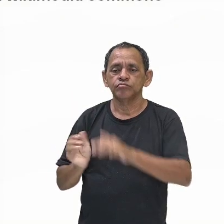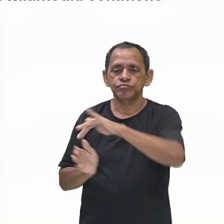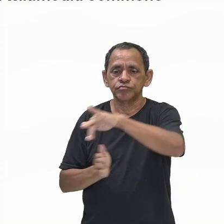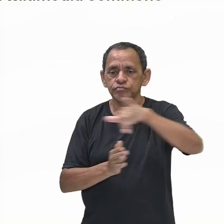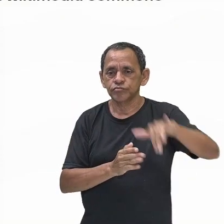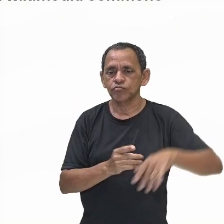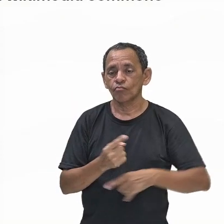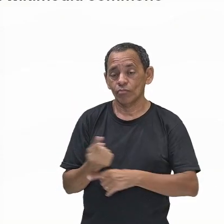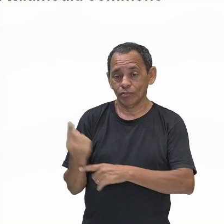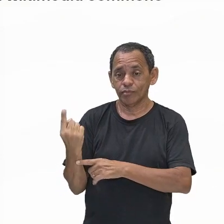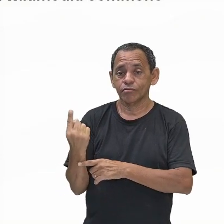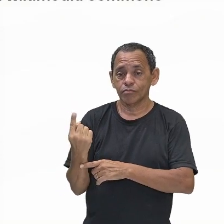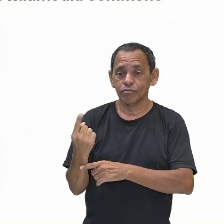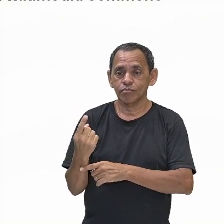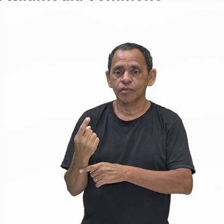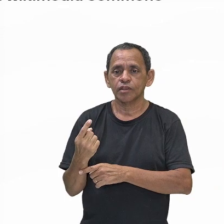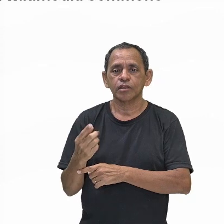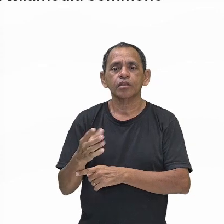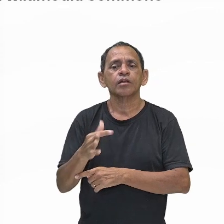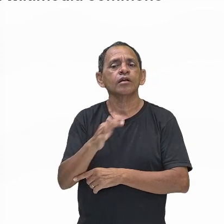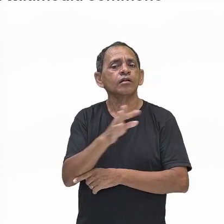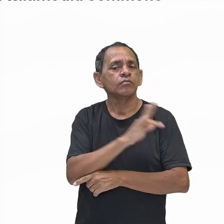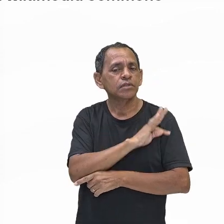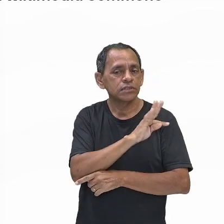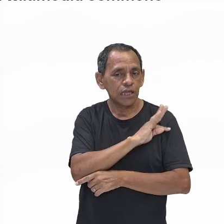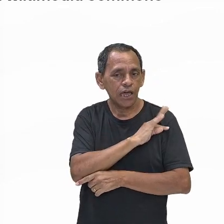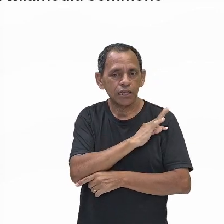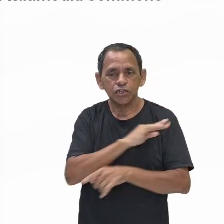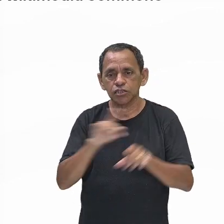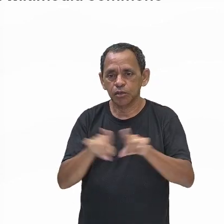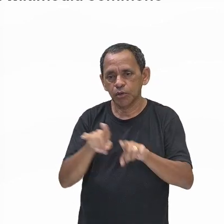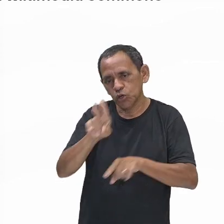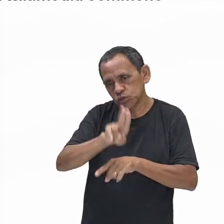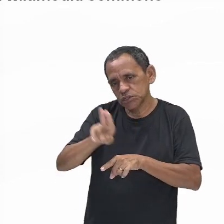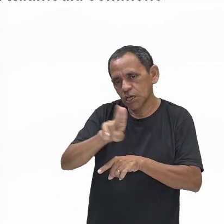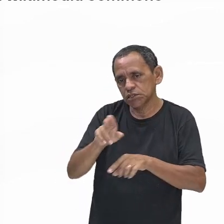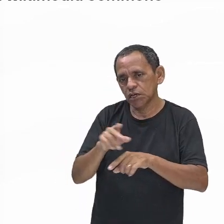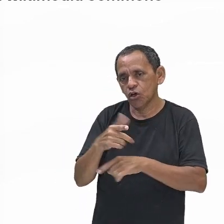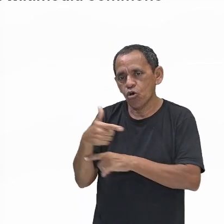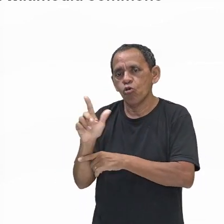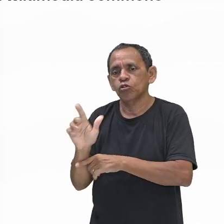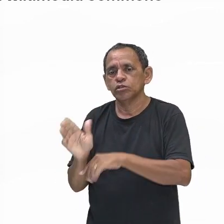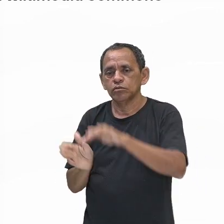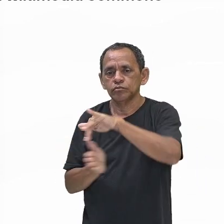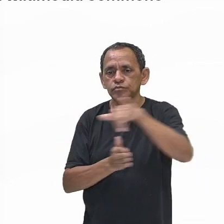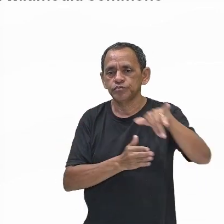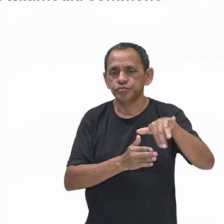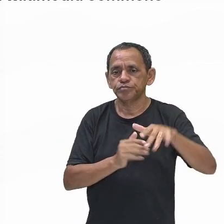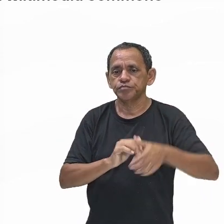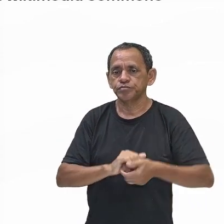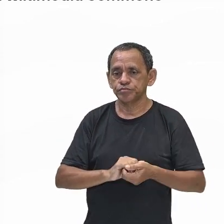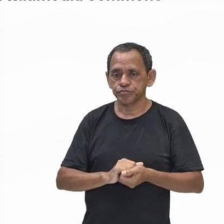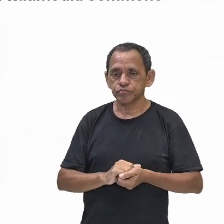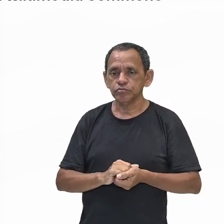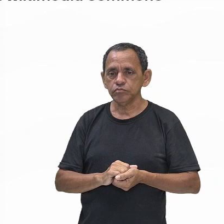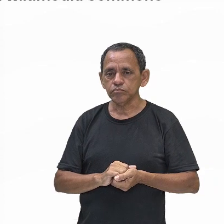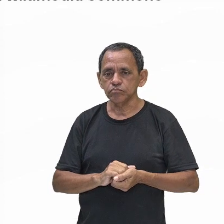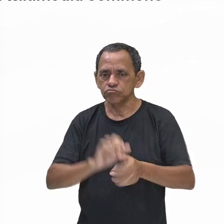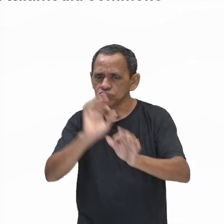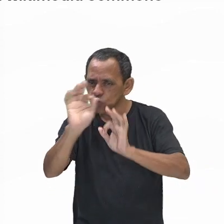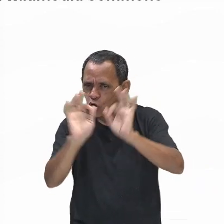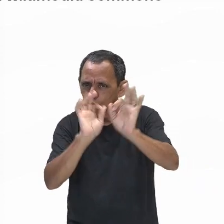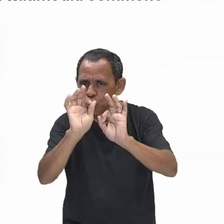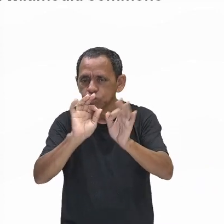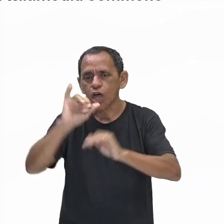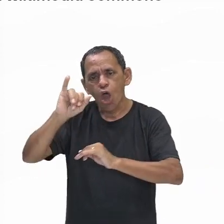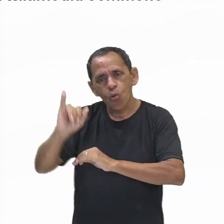uma técnica de geoprocessamento que foi utilizada também para tratar de uma imagem, não é